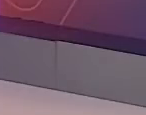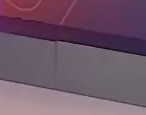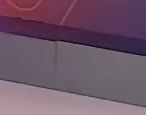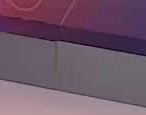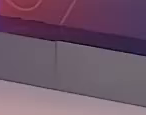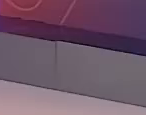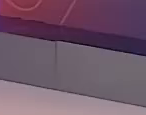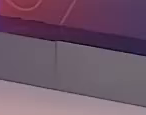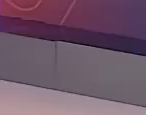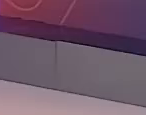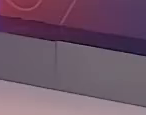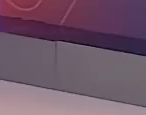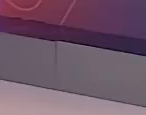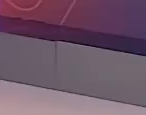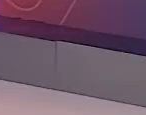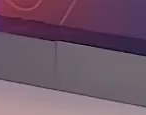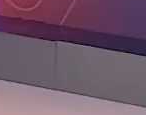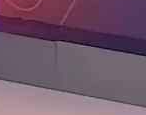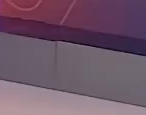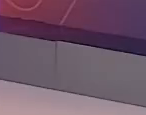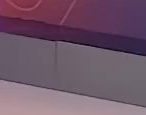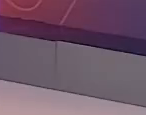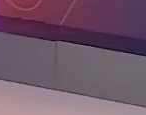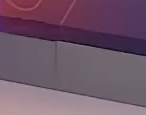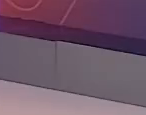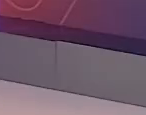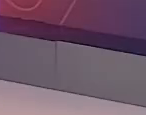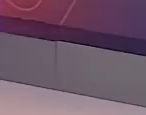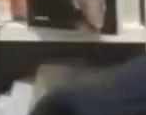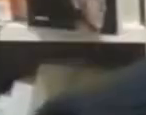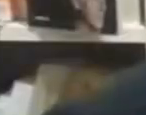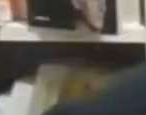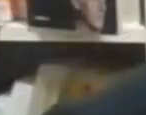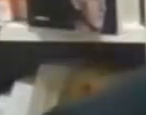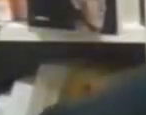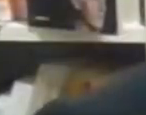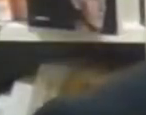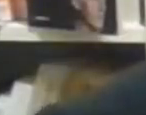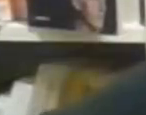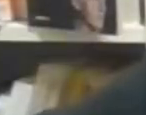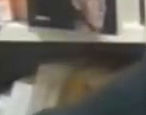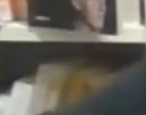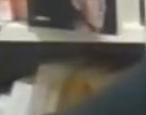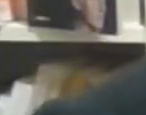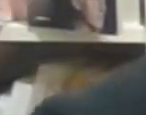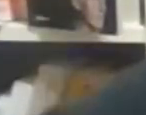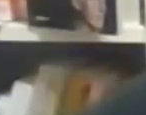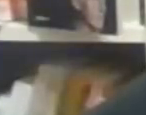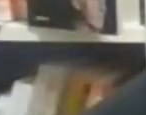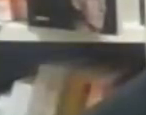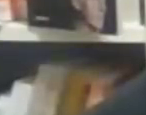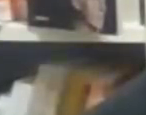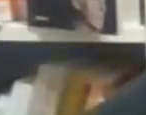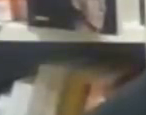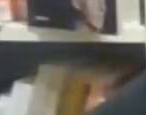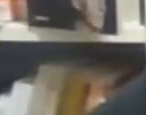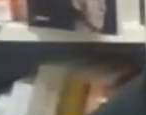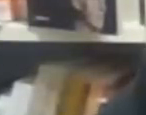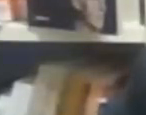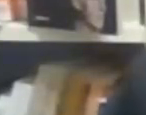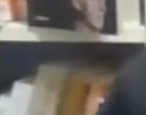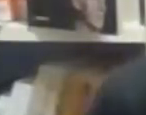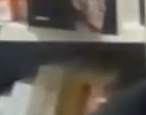liberado porque alguns dias depois, quando saiu o acórdão da presunção